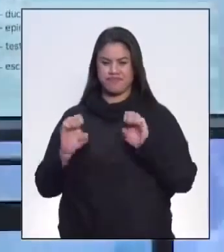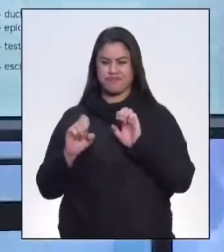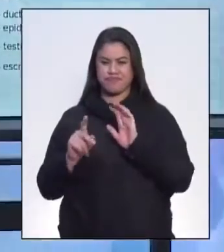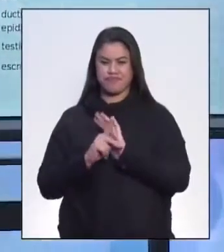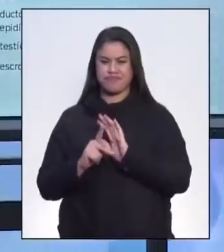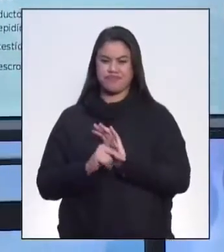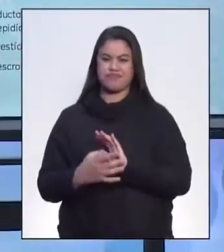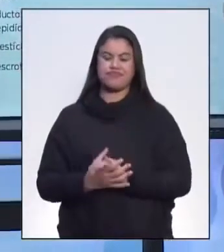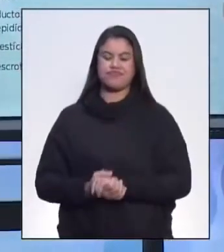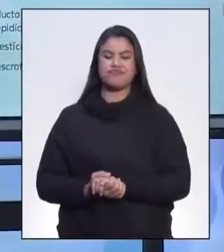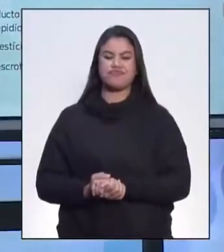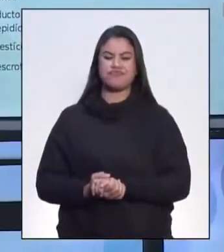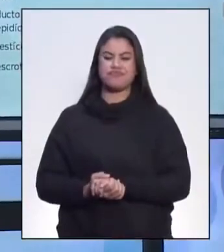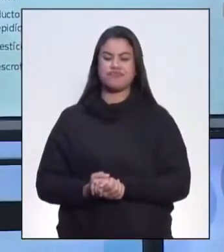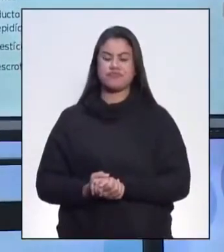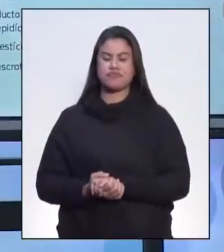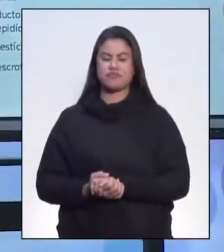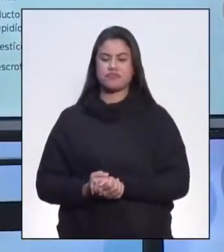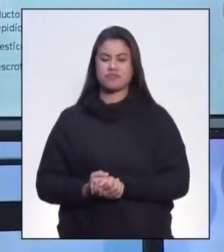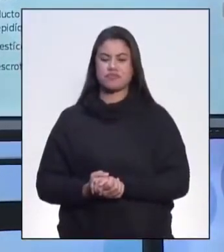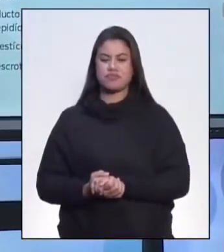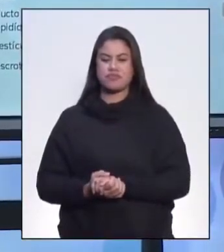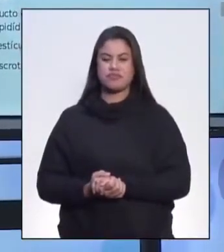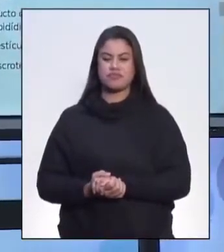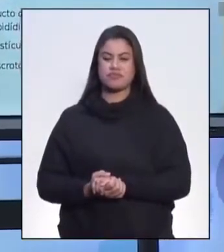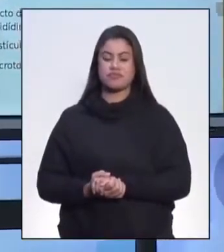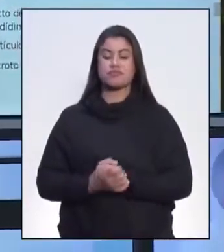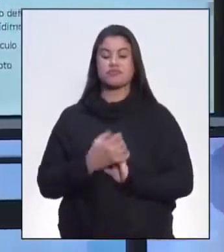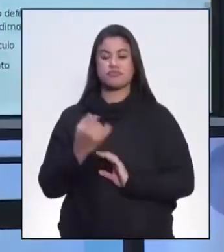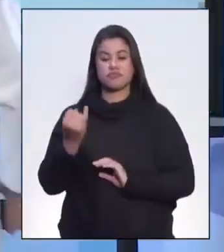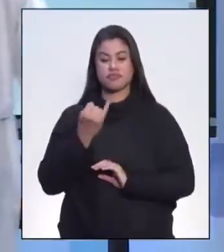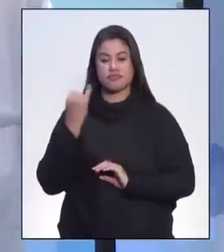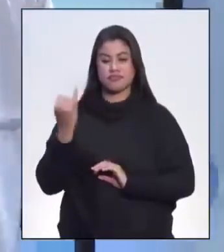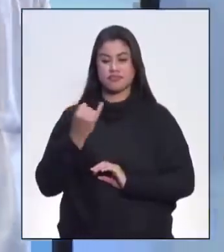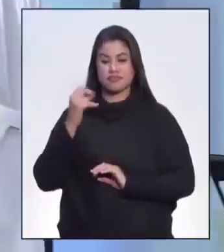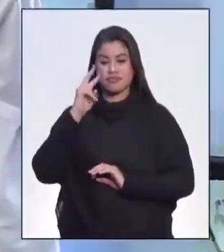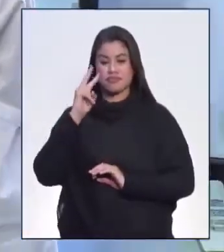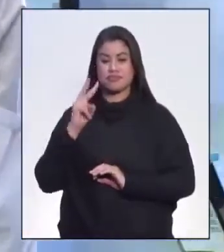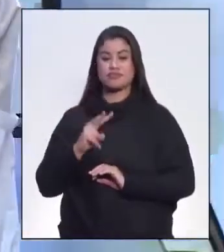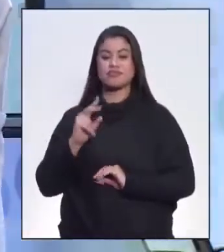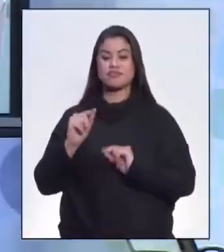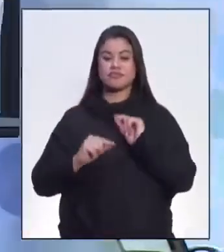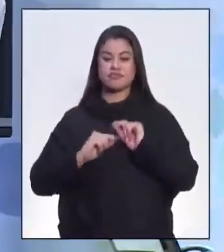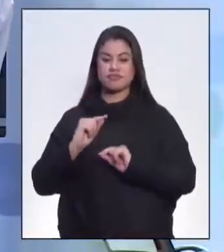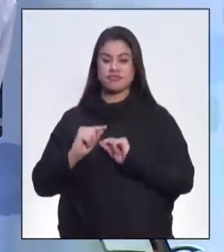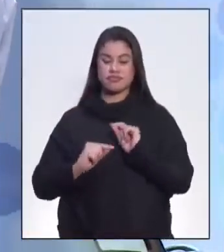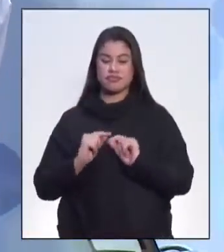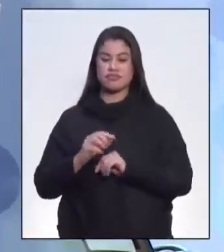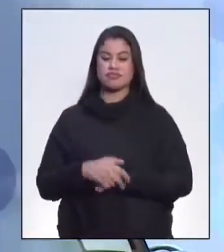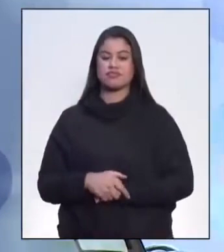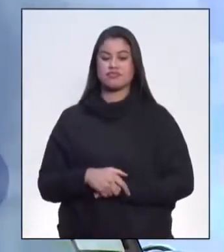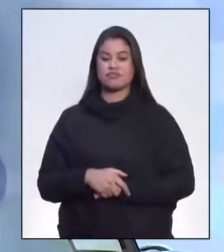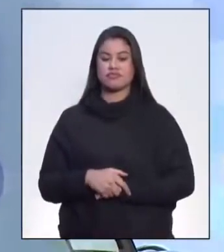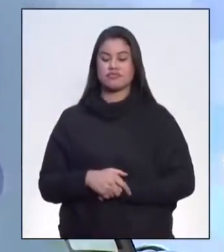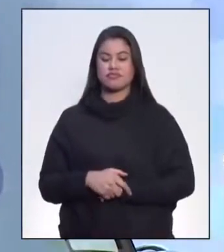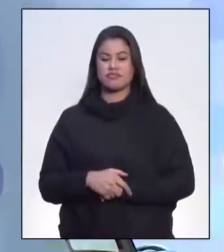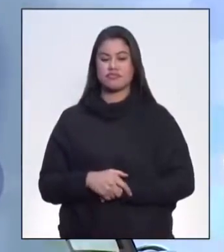imagem. Então, o que é importante a gente ver aqui? Tá? Onde é feita a produção